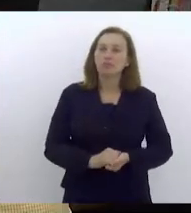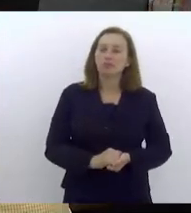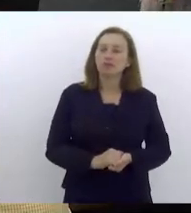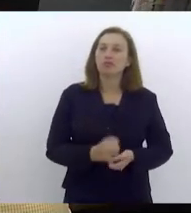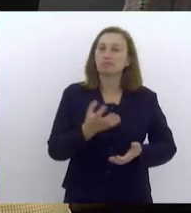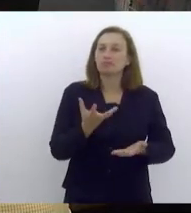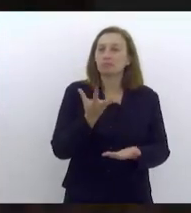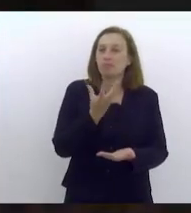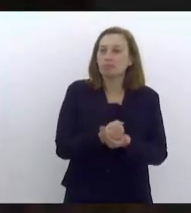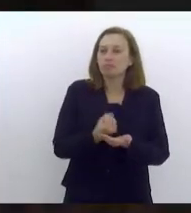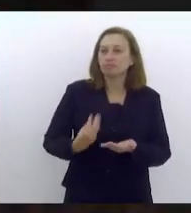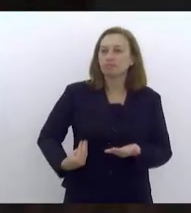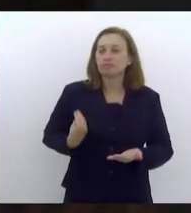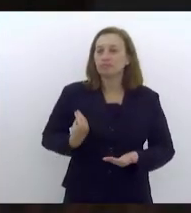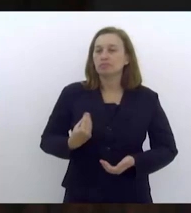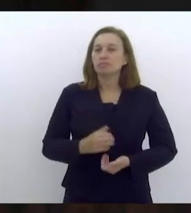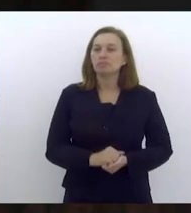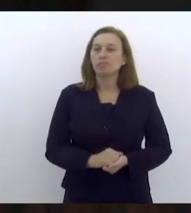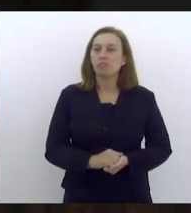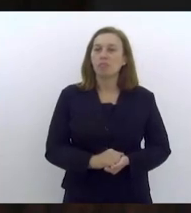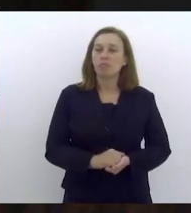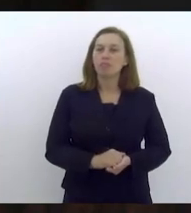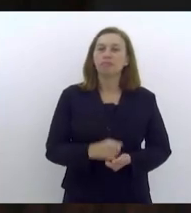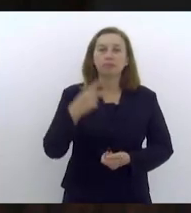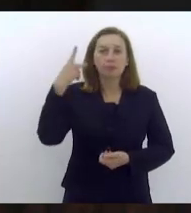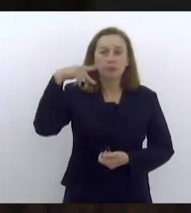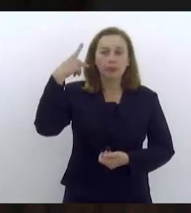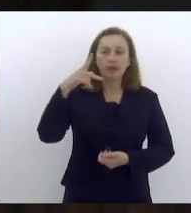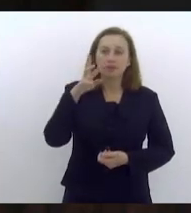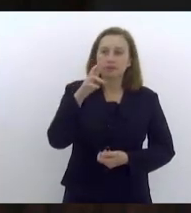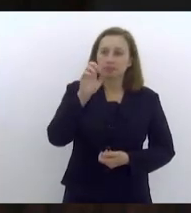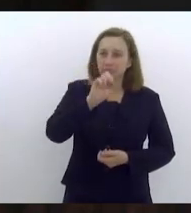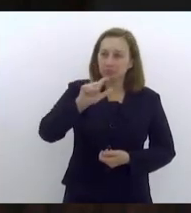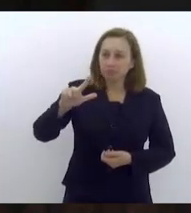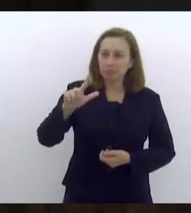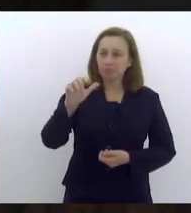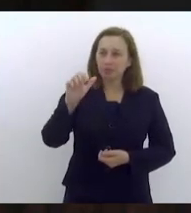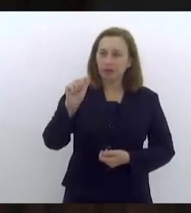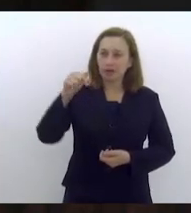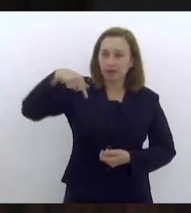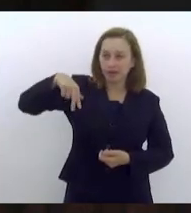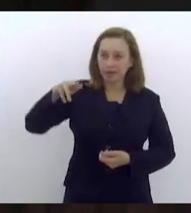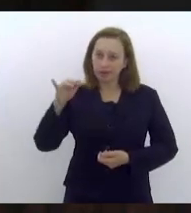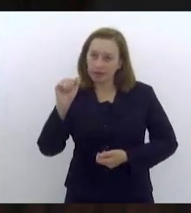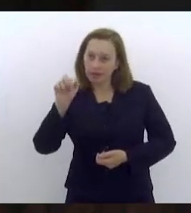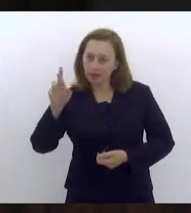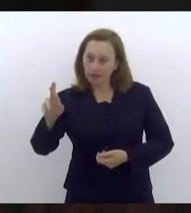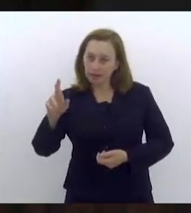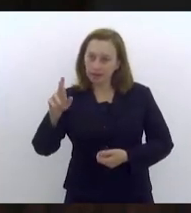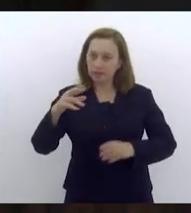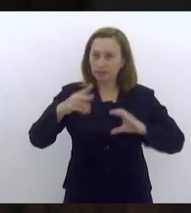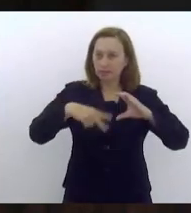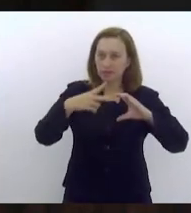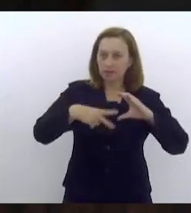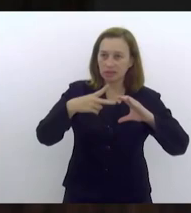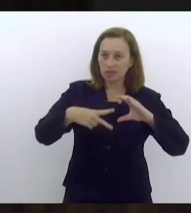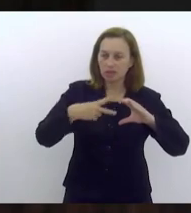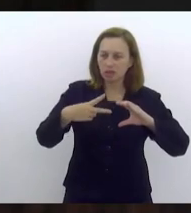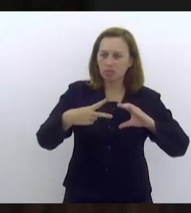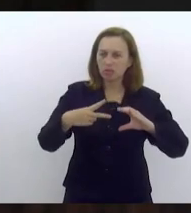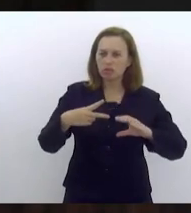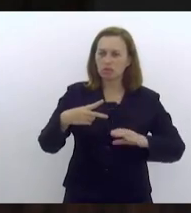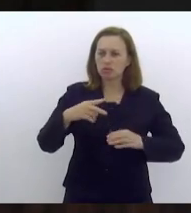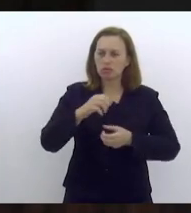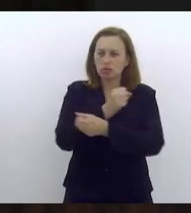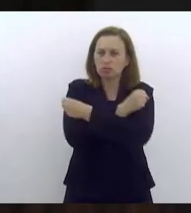quero registrar a presença do nobre vereador Rafael Aguiar, presidente da Câmara de Búzio. Seja